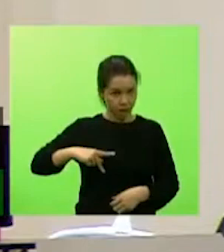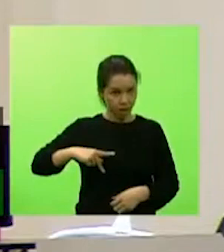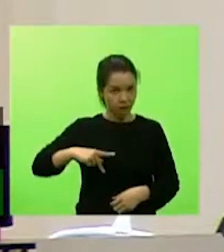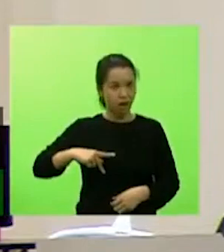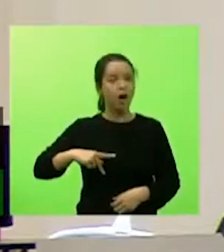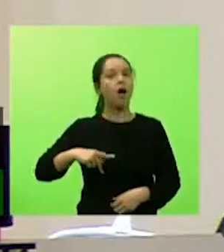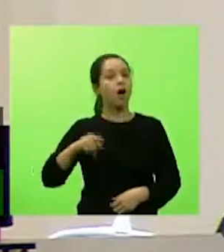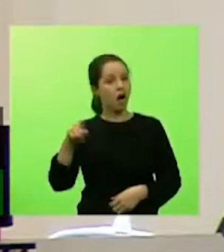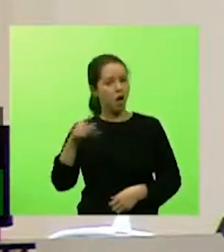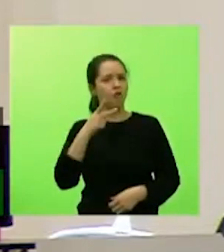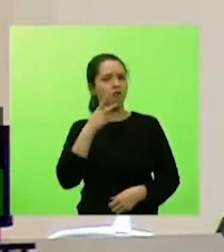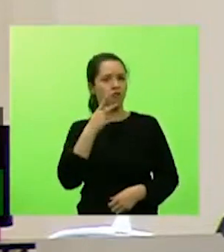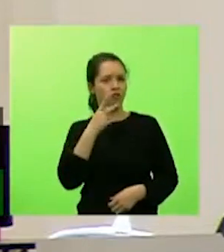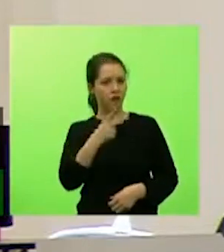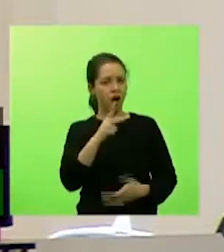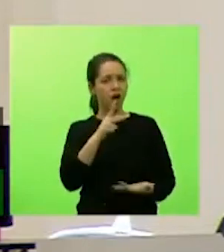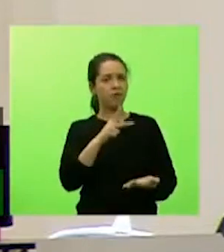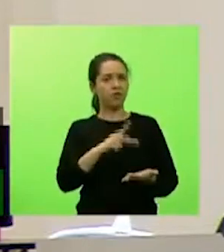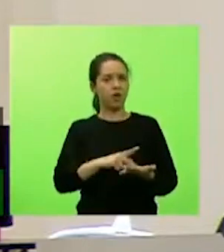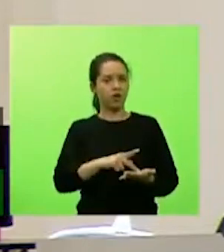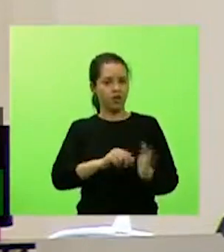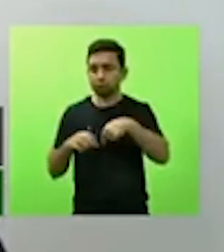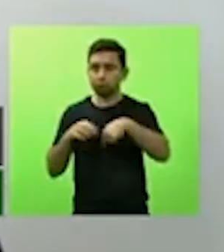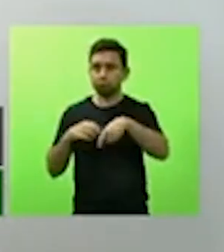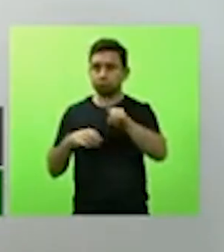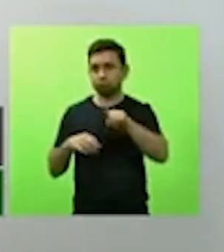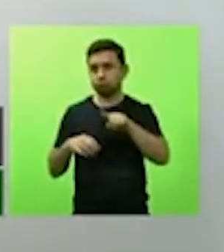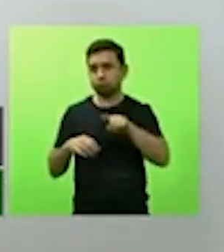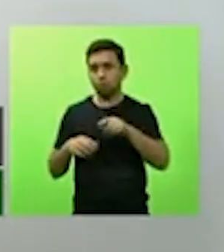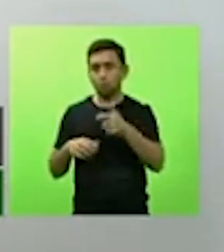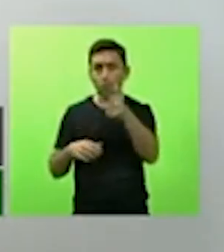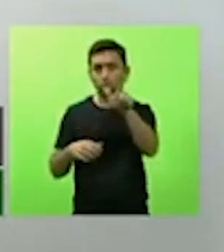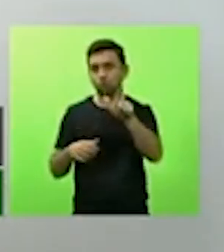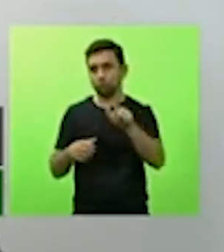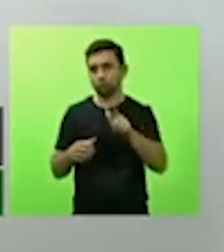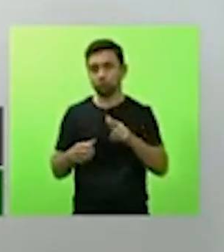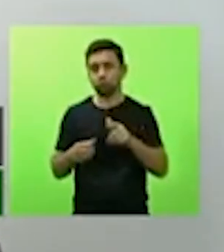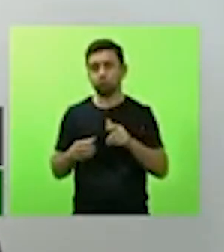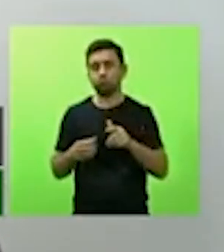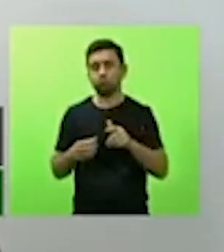que não há crime de responsabilidade. Quando há uma